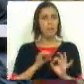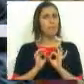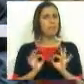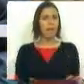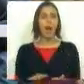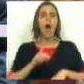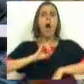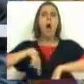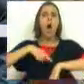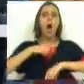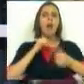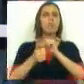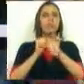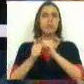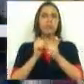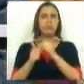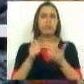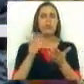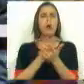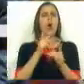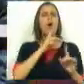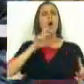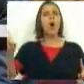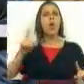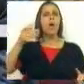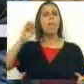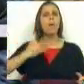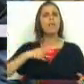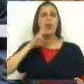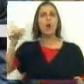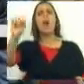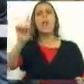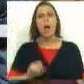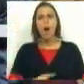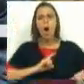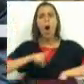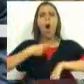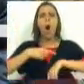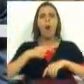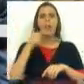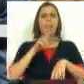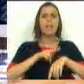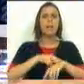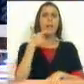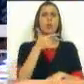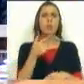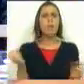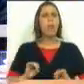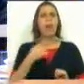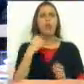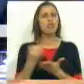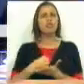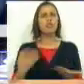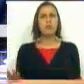E sobre as horas para o desporto escolar, porque é que não respondeu ao deputado do PSD? E sobre as horas para a direção de turma, porque é que nada aqui